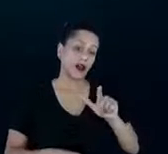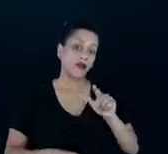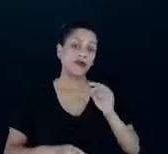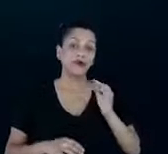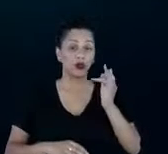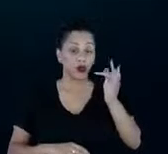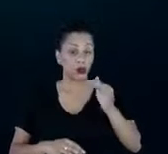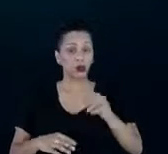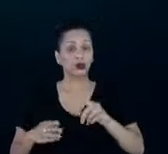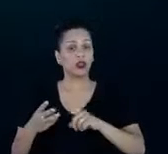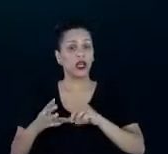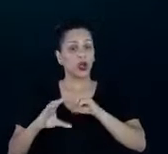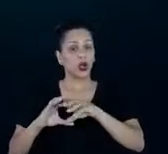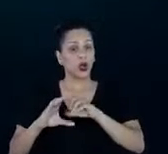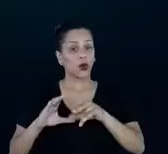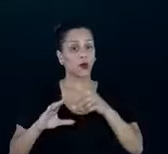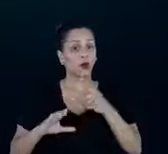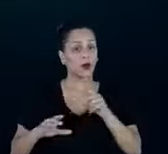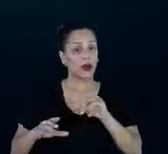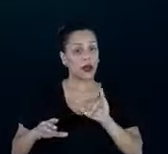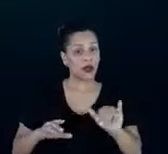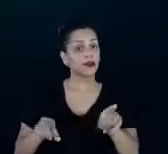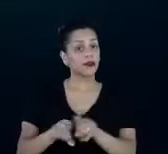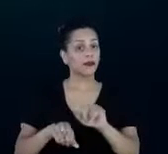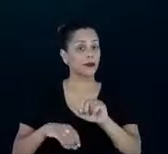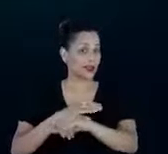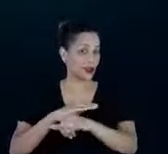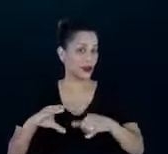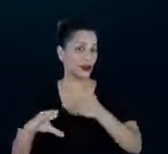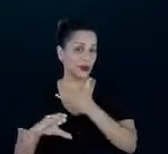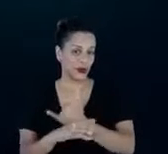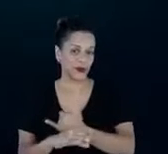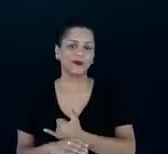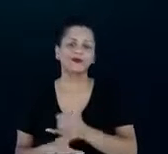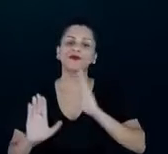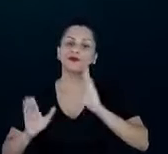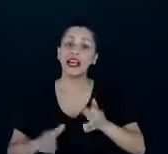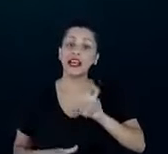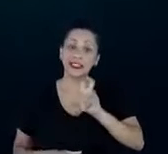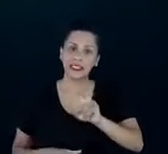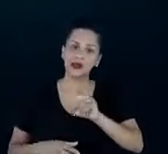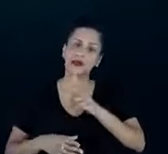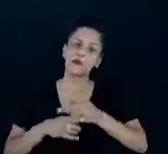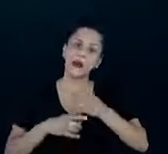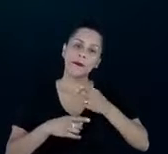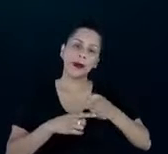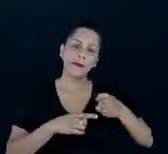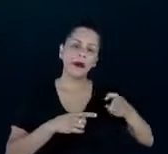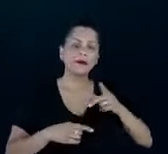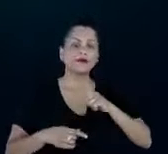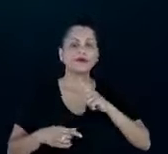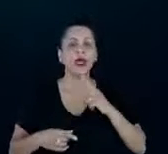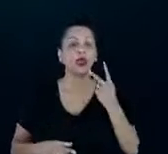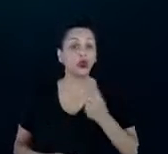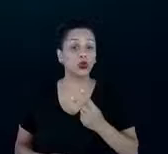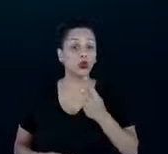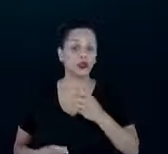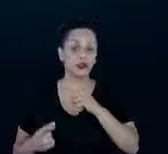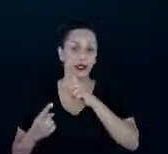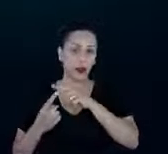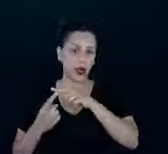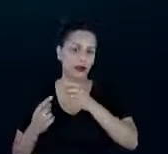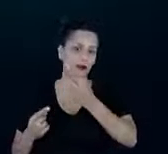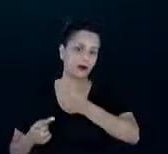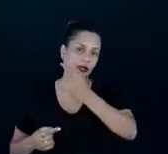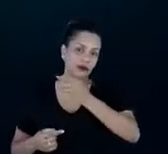também tá no YouTube e eu fiz sinto temporadas desse programa As duas primeiras gravadas nos Estados